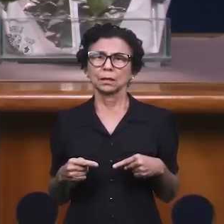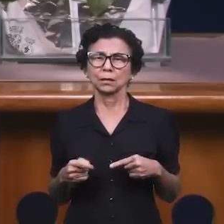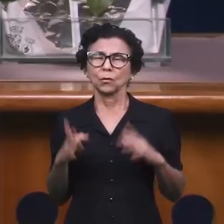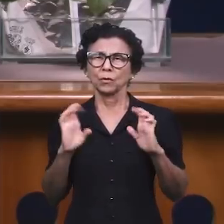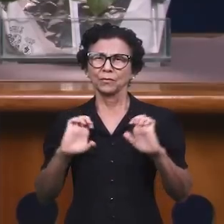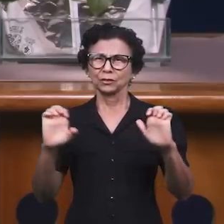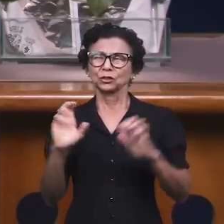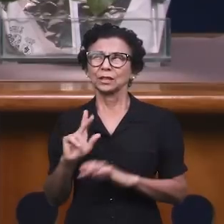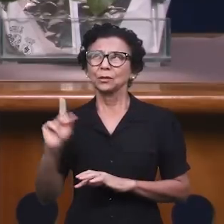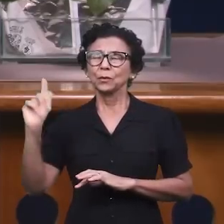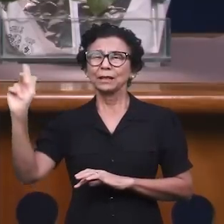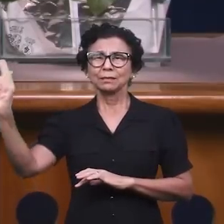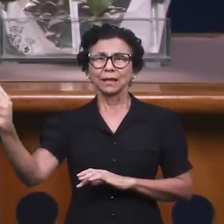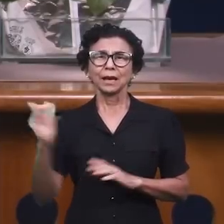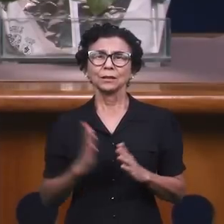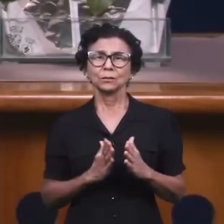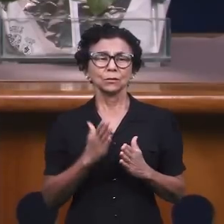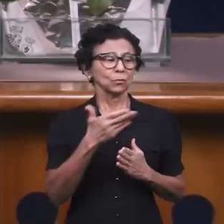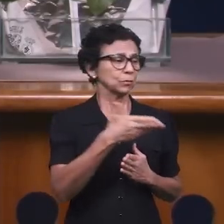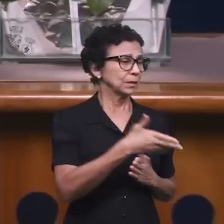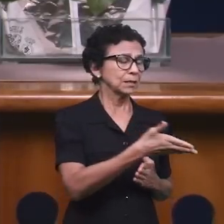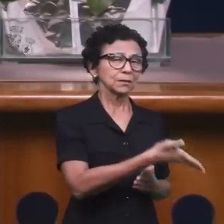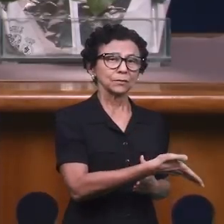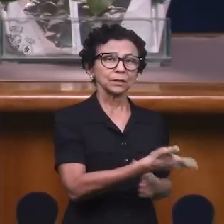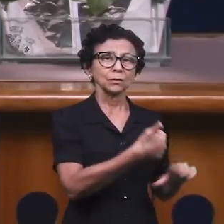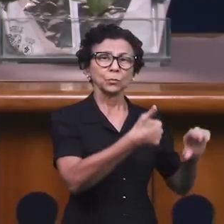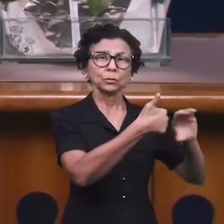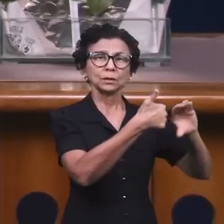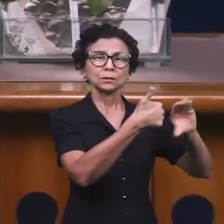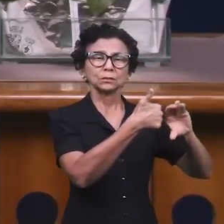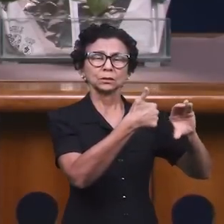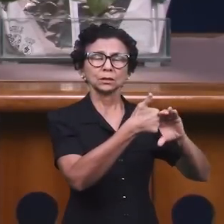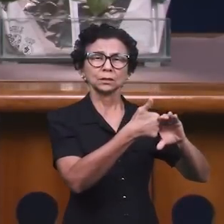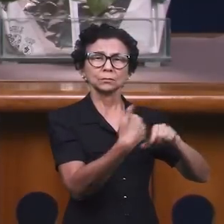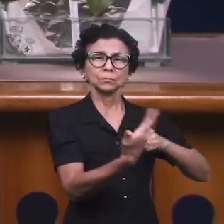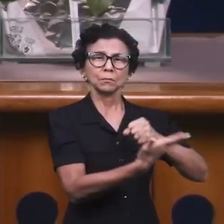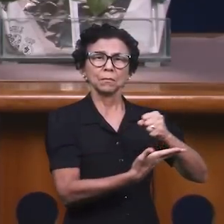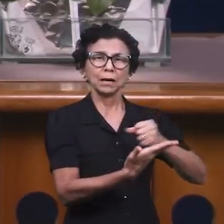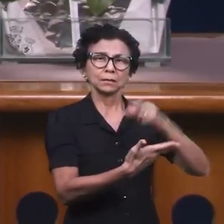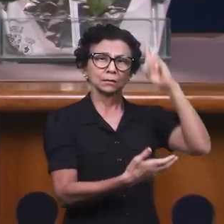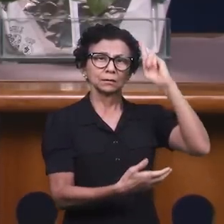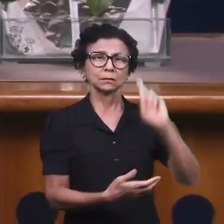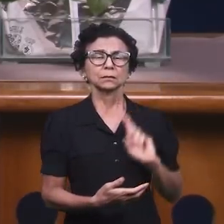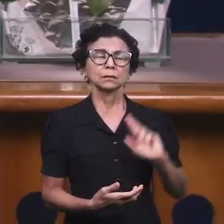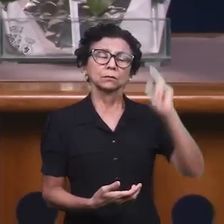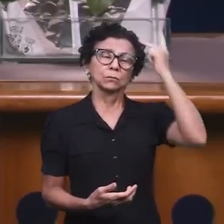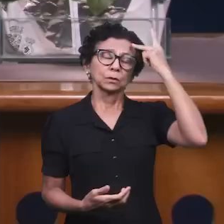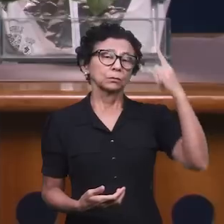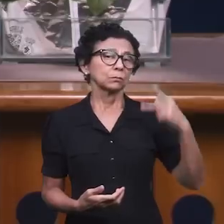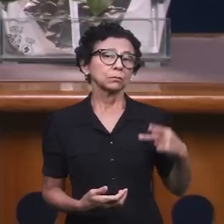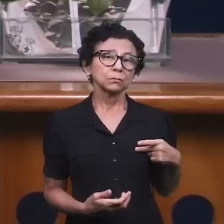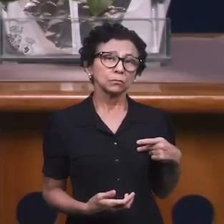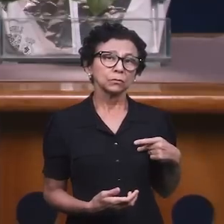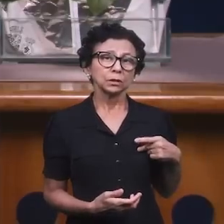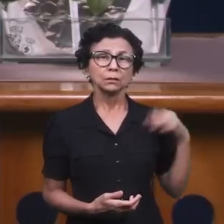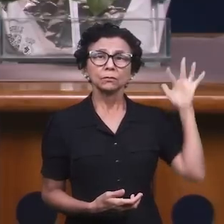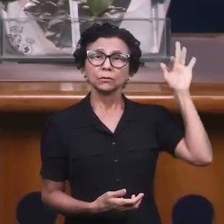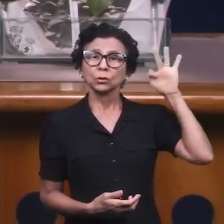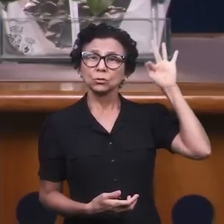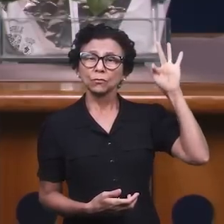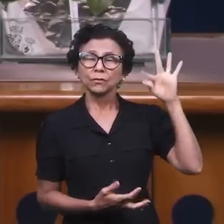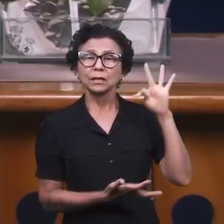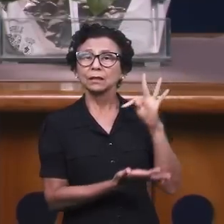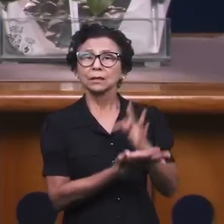para um cristianismo que foi estabelecido baseado numa razão humana, baseado em filosofia,